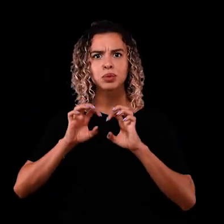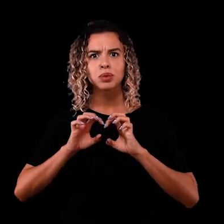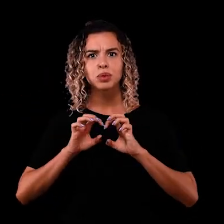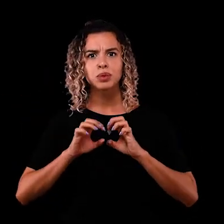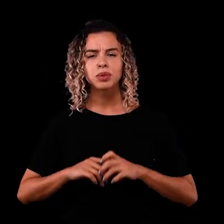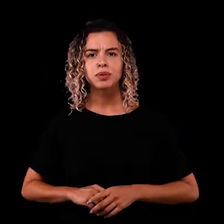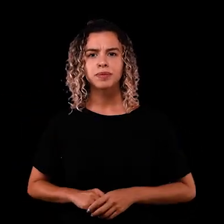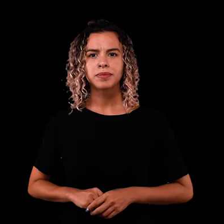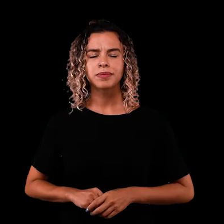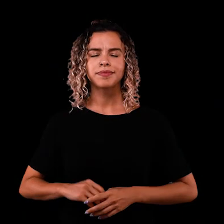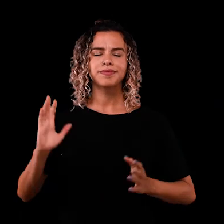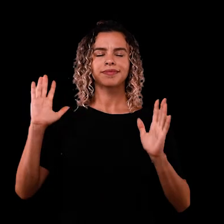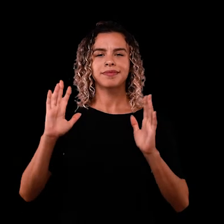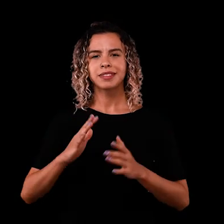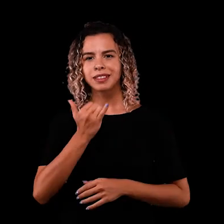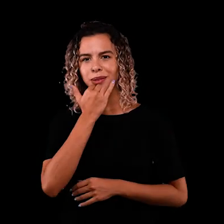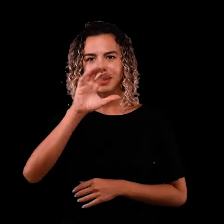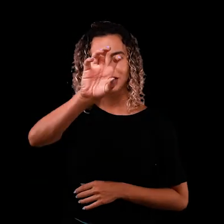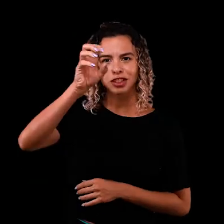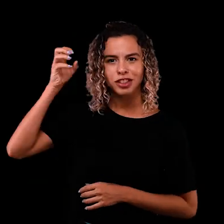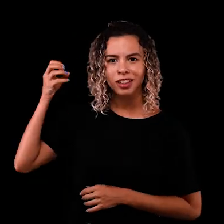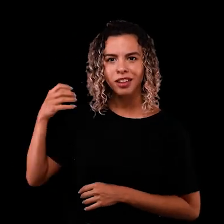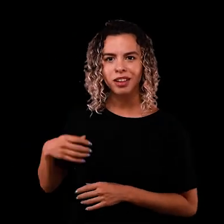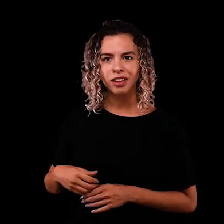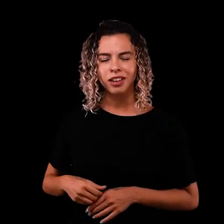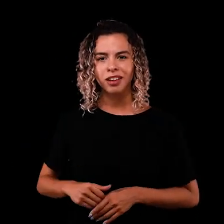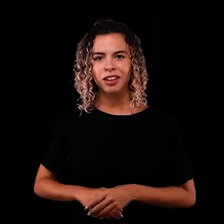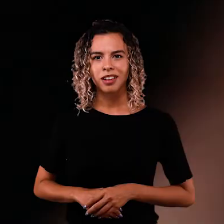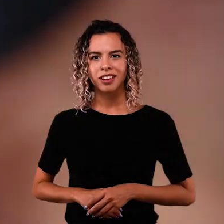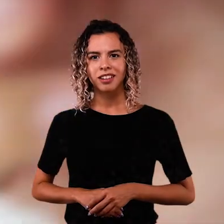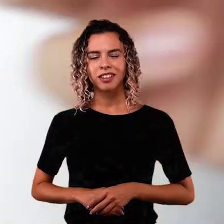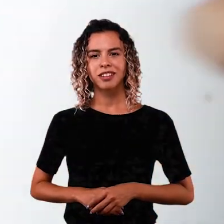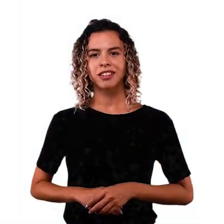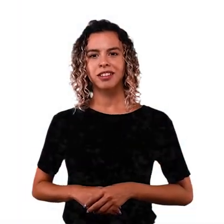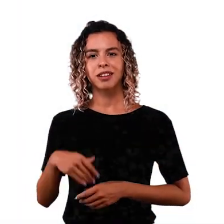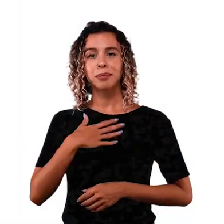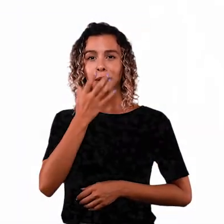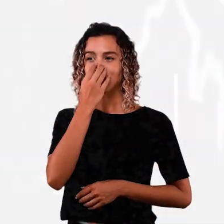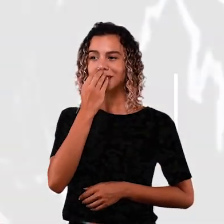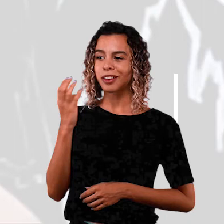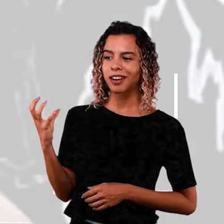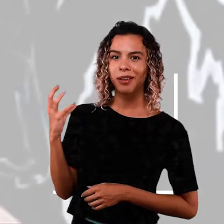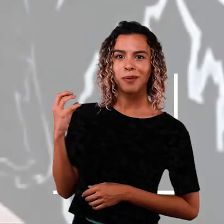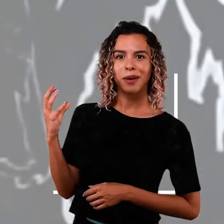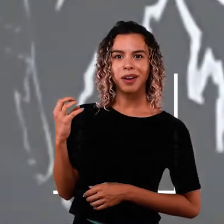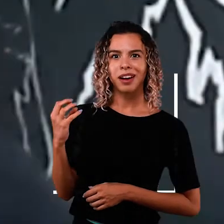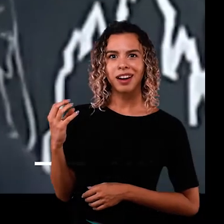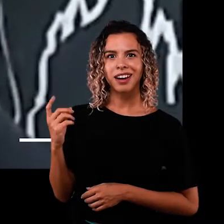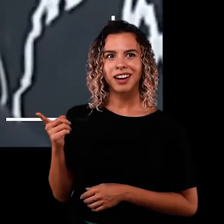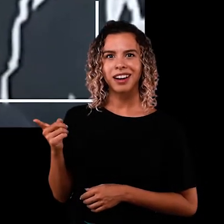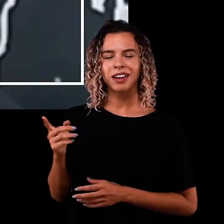Ué, tá escuro. Ai, caramba, tem que tirar a tampa. A tampa da lente é retirada. Meu cachorro acabou de latir. Lucas.